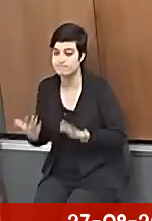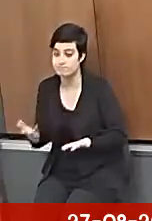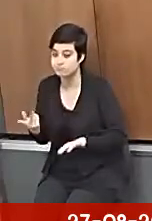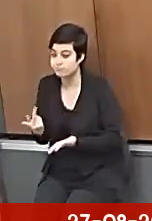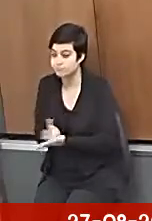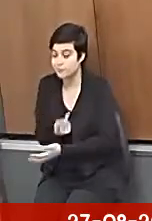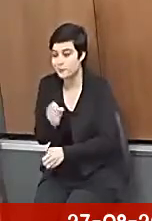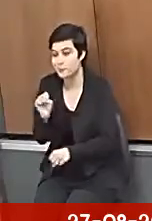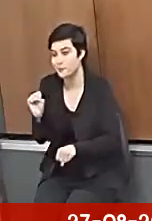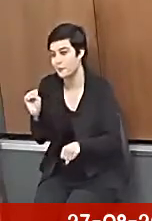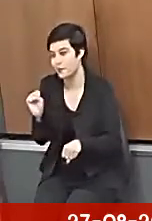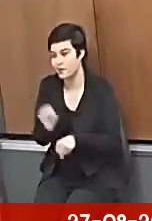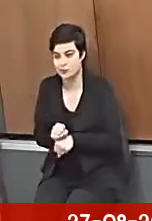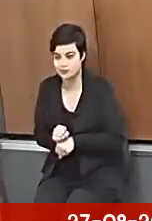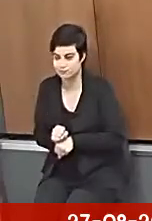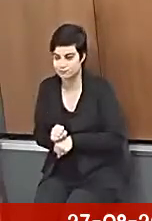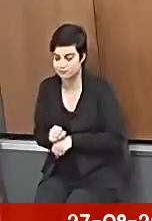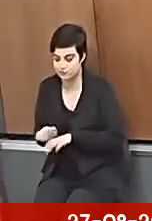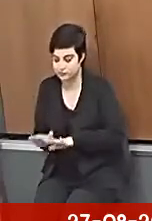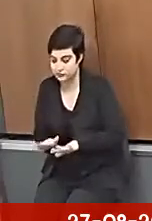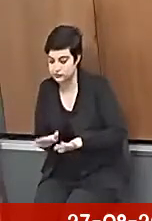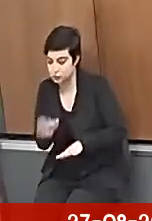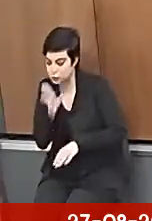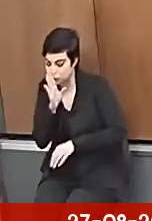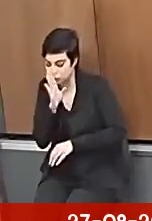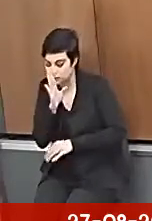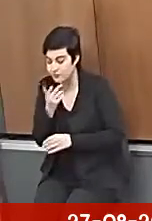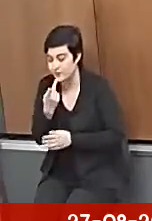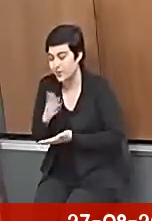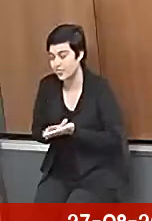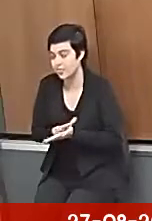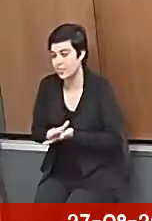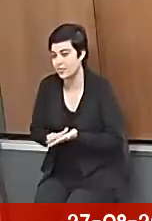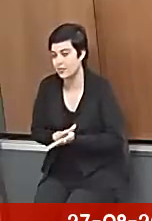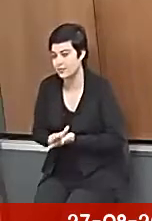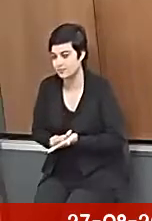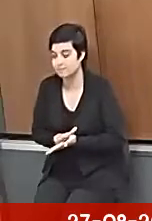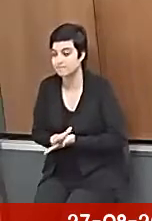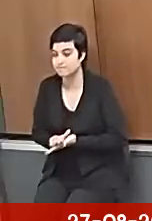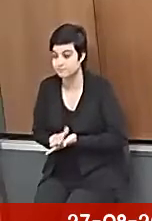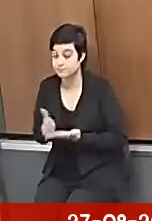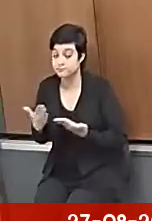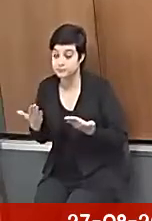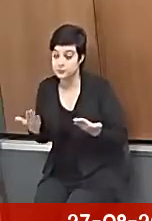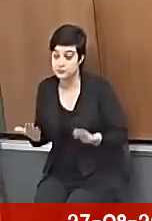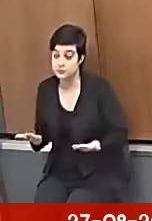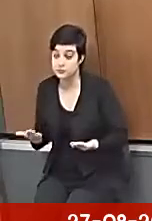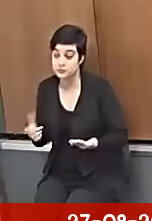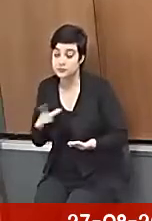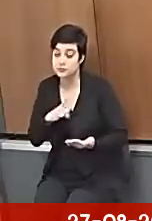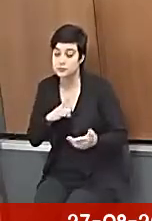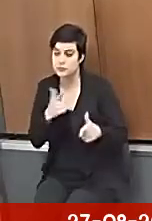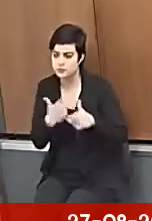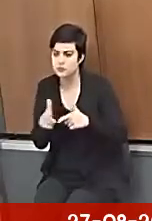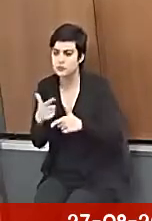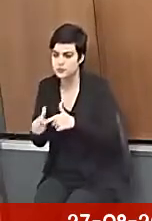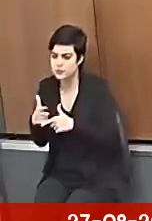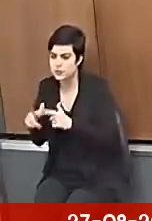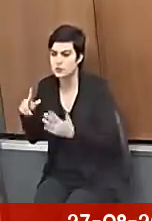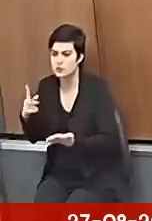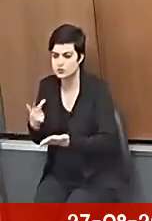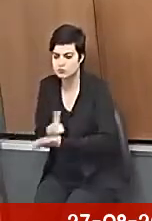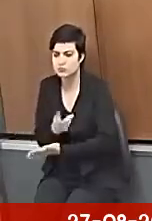parece que sim colocar os planos quente e ninguém mais falou nada então o seguinte não é além desses problemas todos que vem